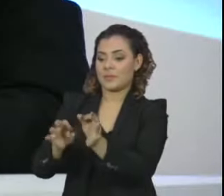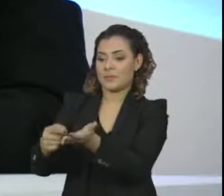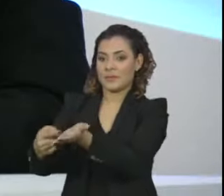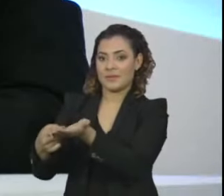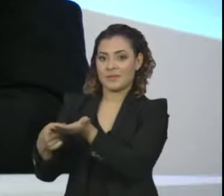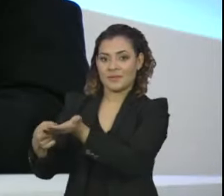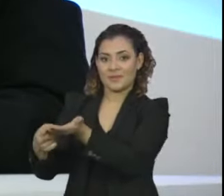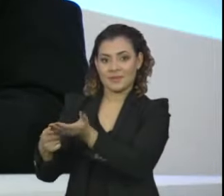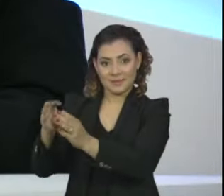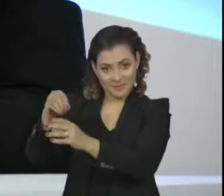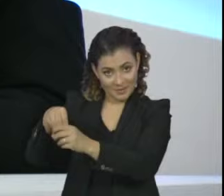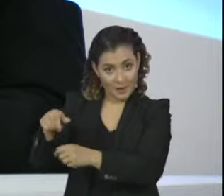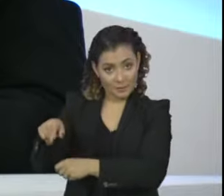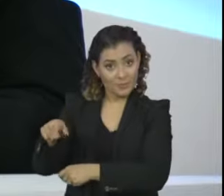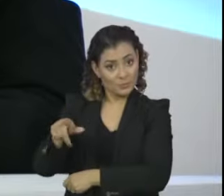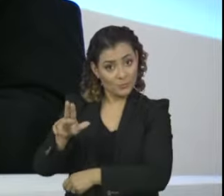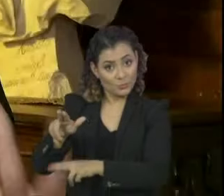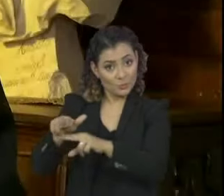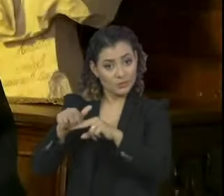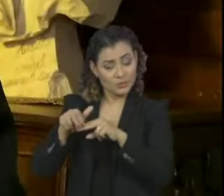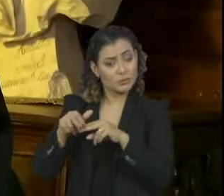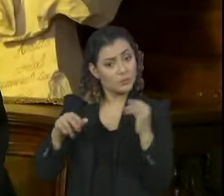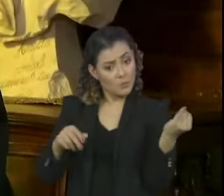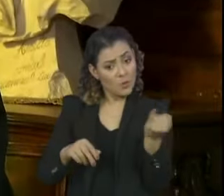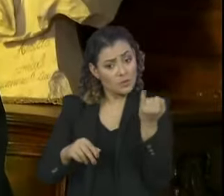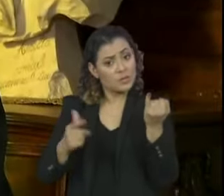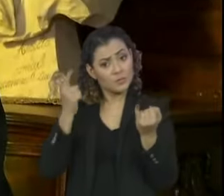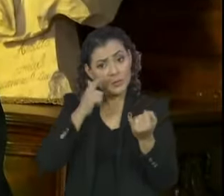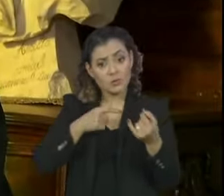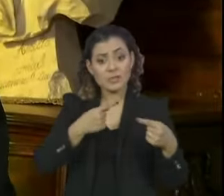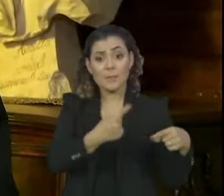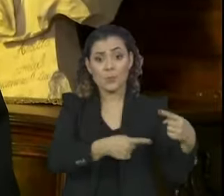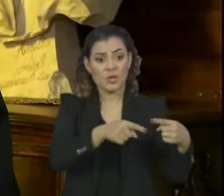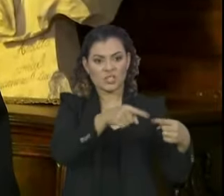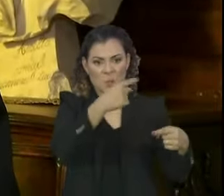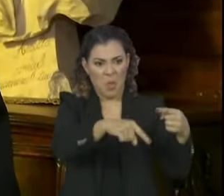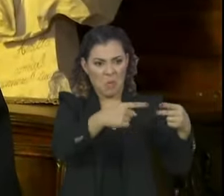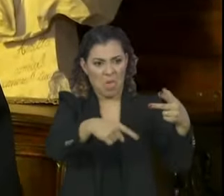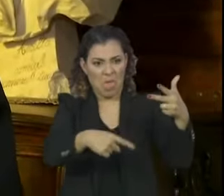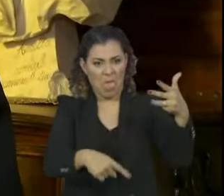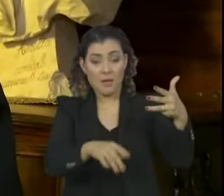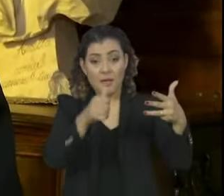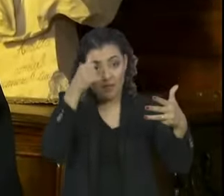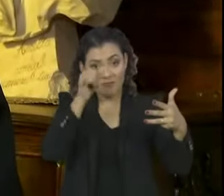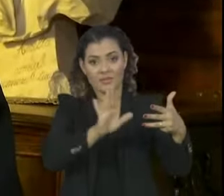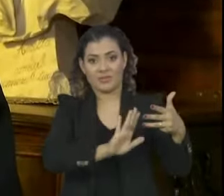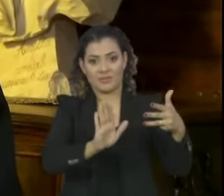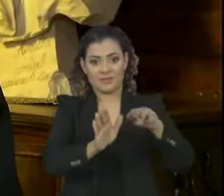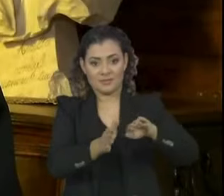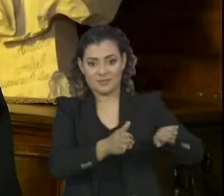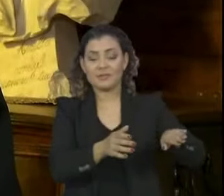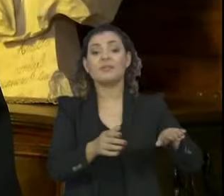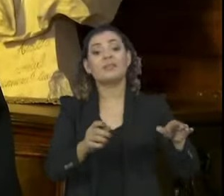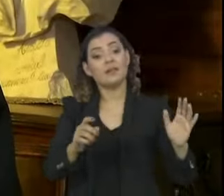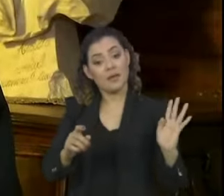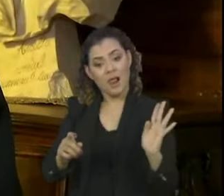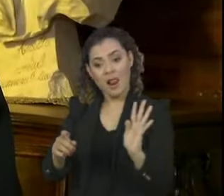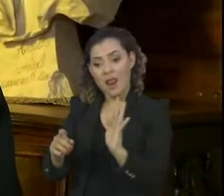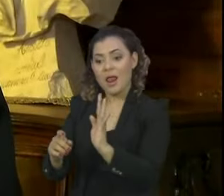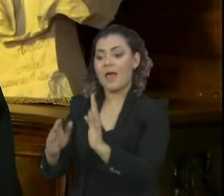organizar e foram importantes para que a situação política do Brasil mudasse entrar naquele momento